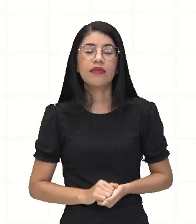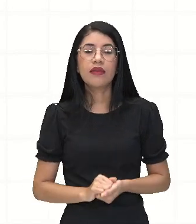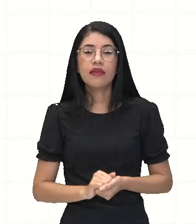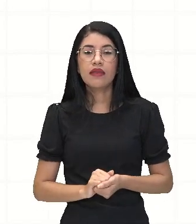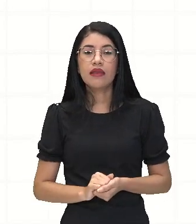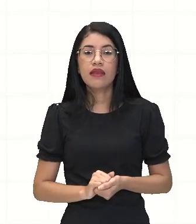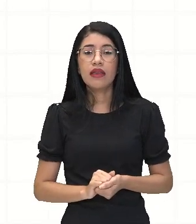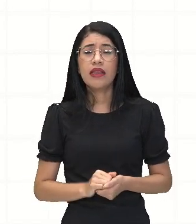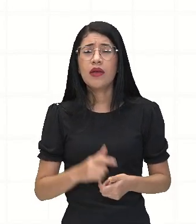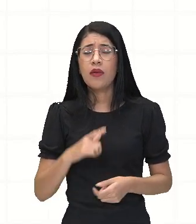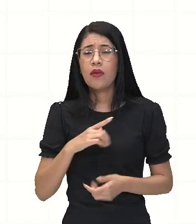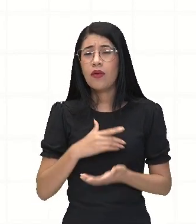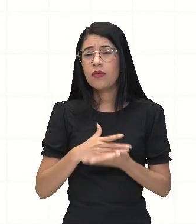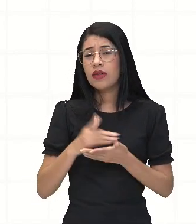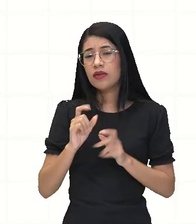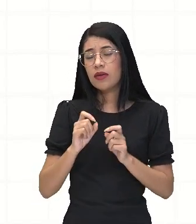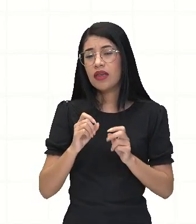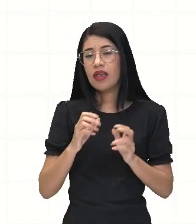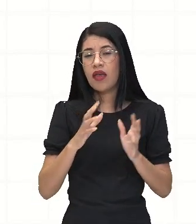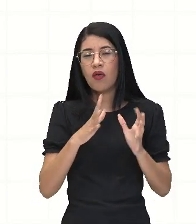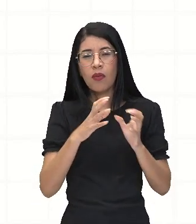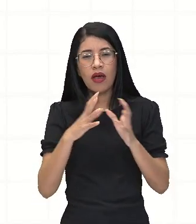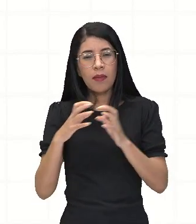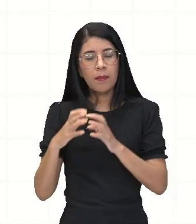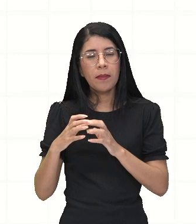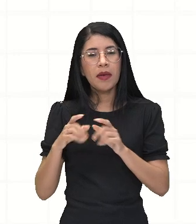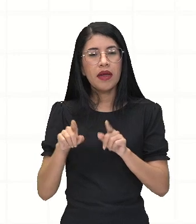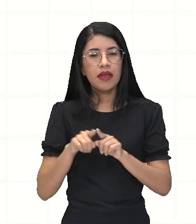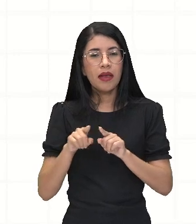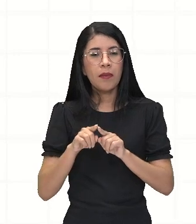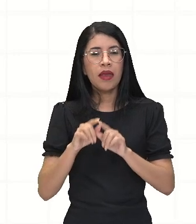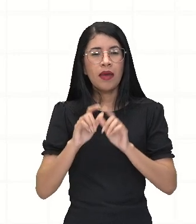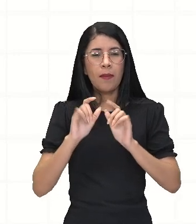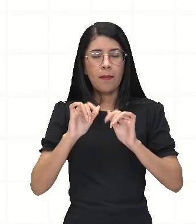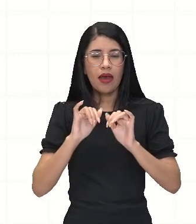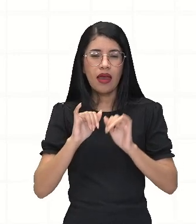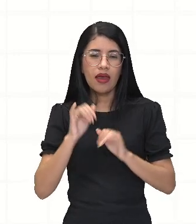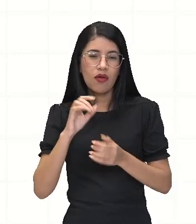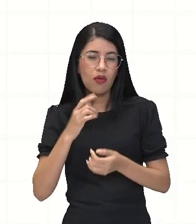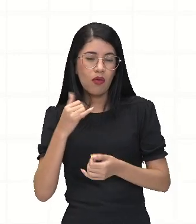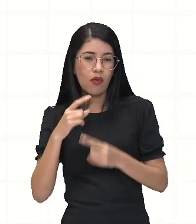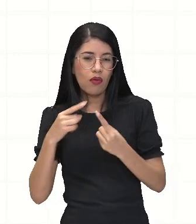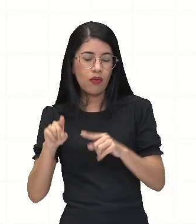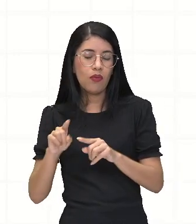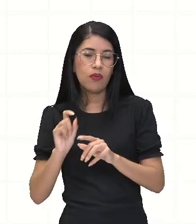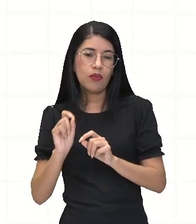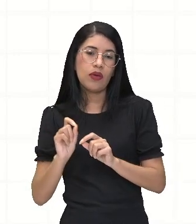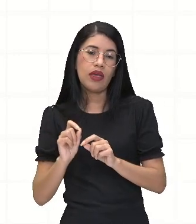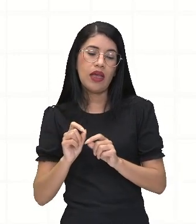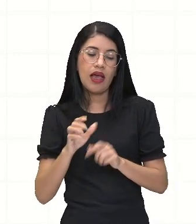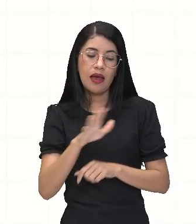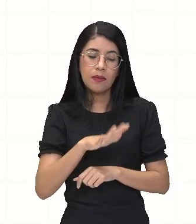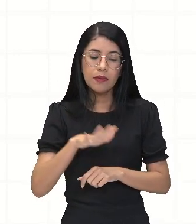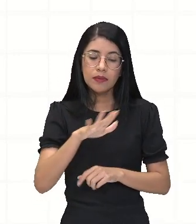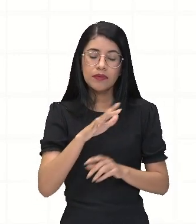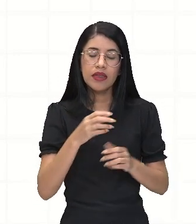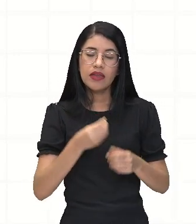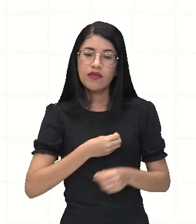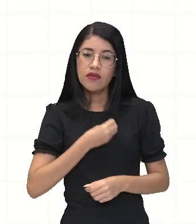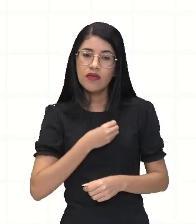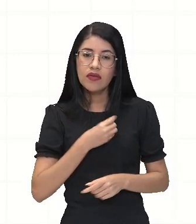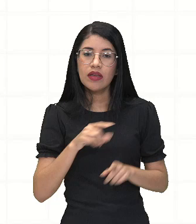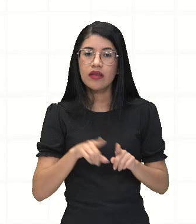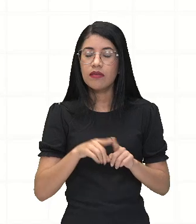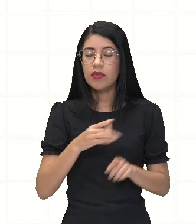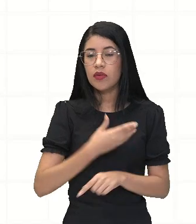alguns atritos, né? Os constantes protestos dos donatários contra a interferência dos moradores e dos governadores